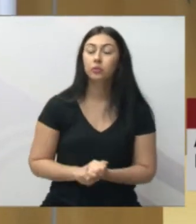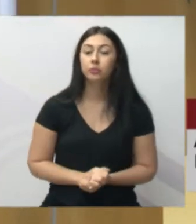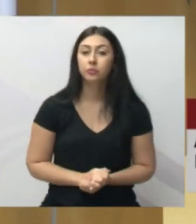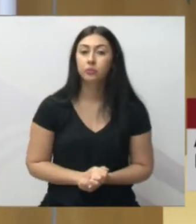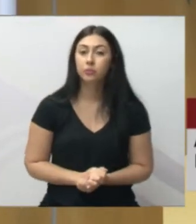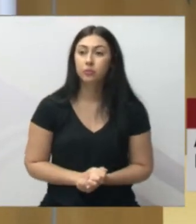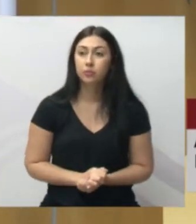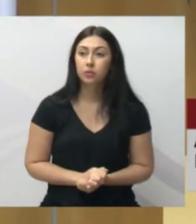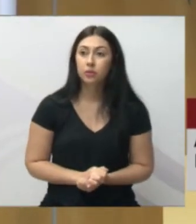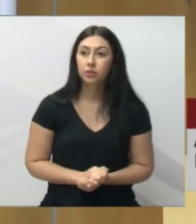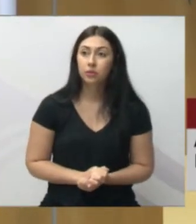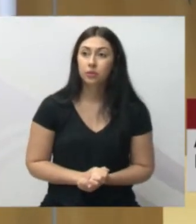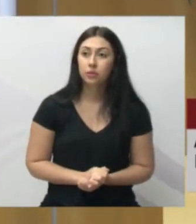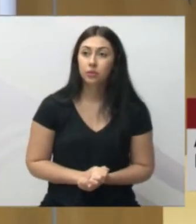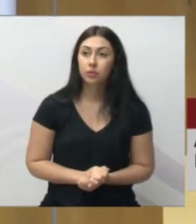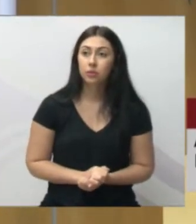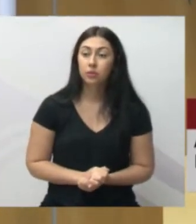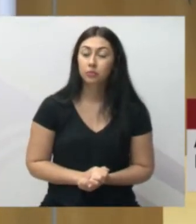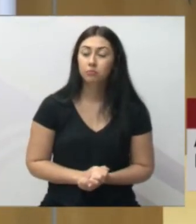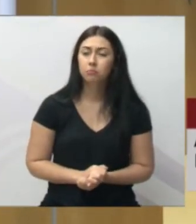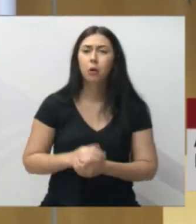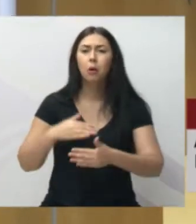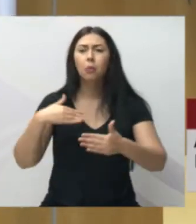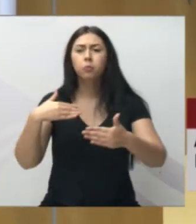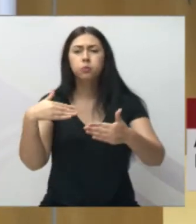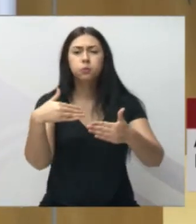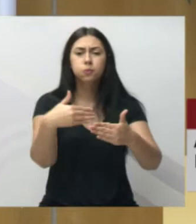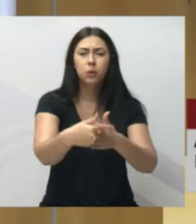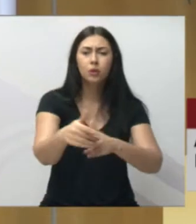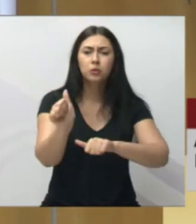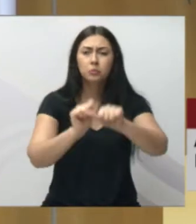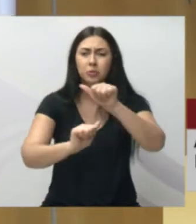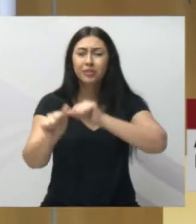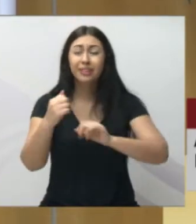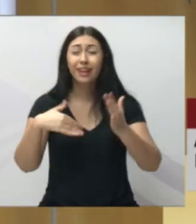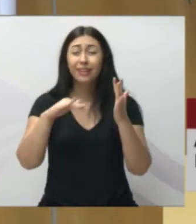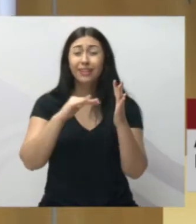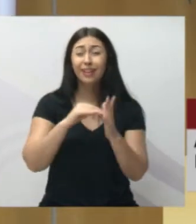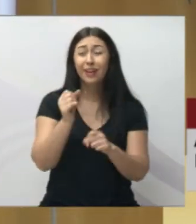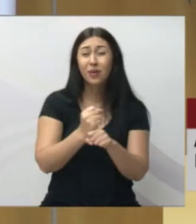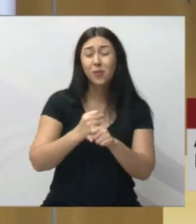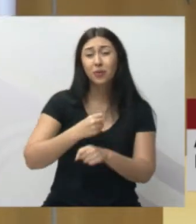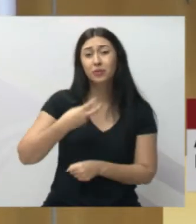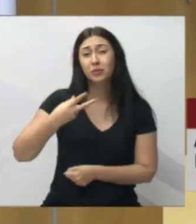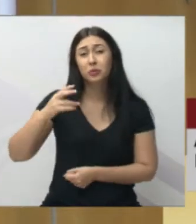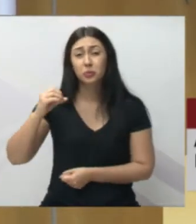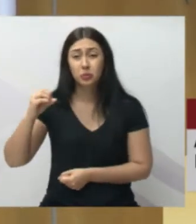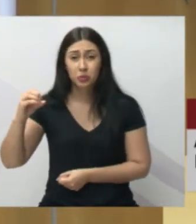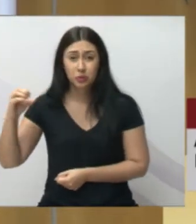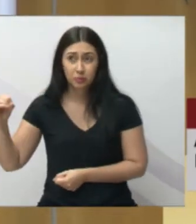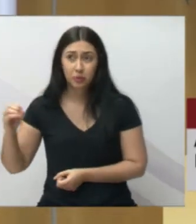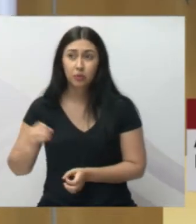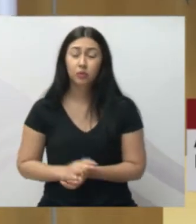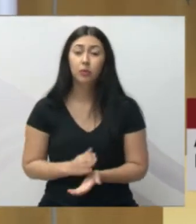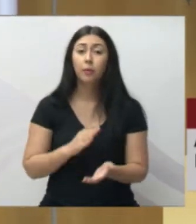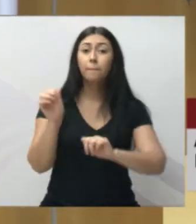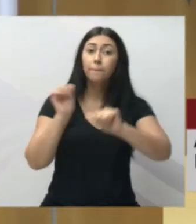Jamil. E durante essa transição até 2000, aconteceu o incremento e passou a ter